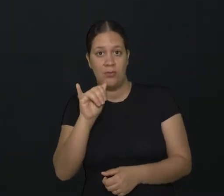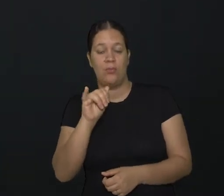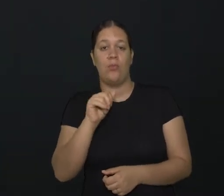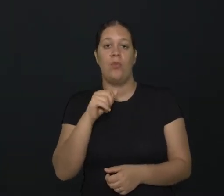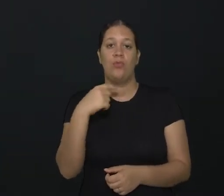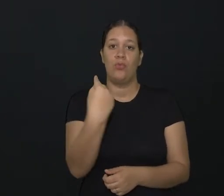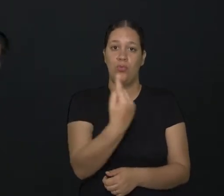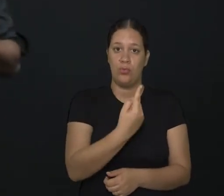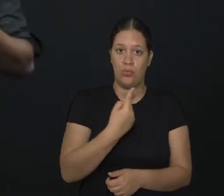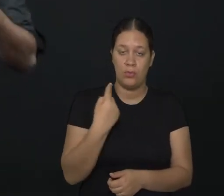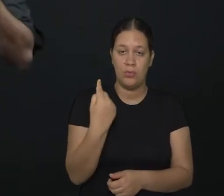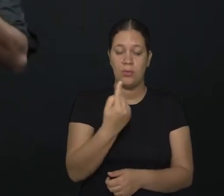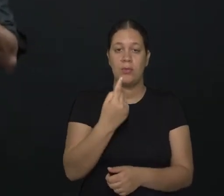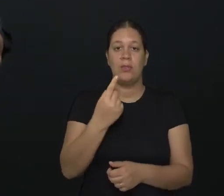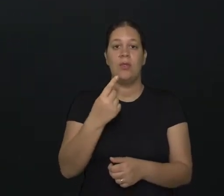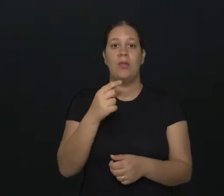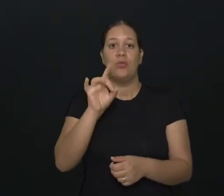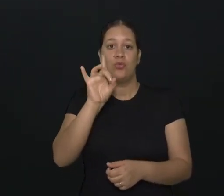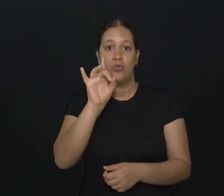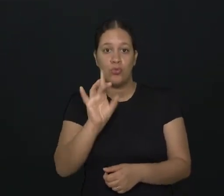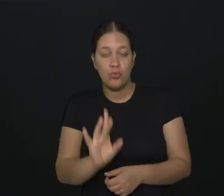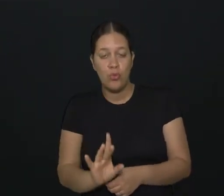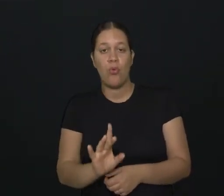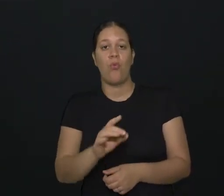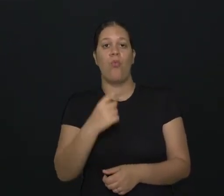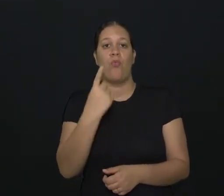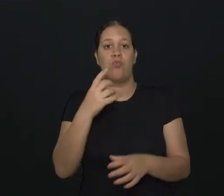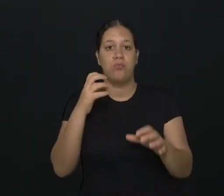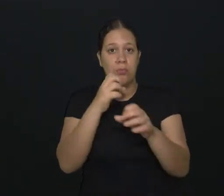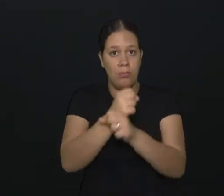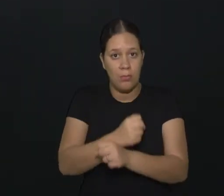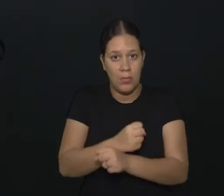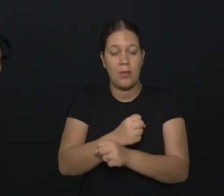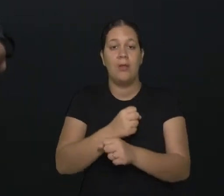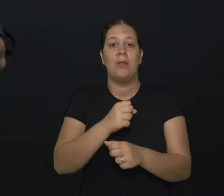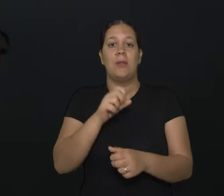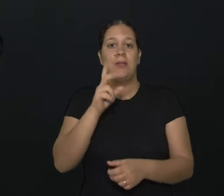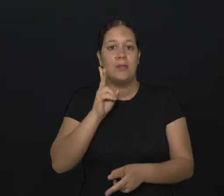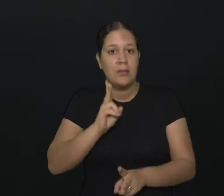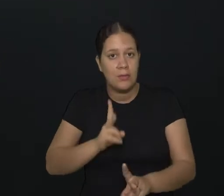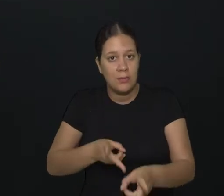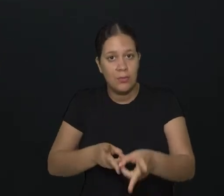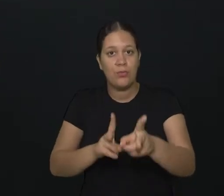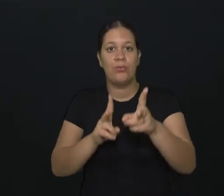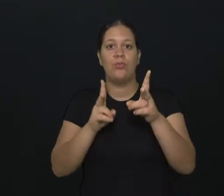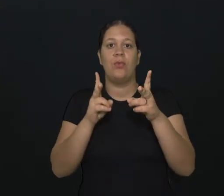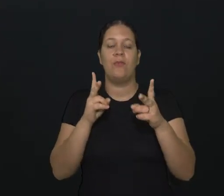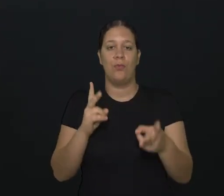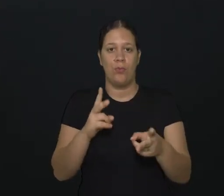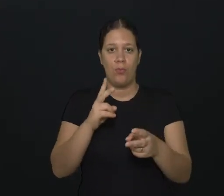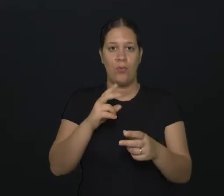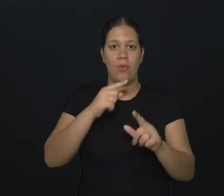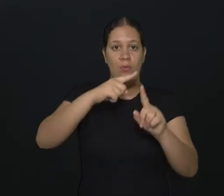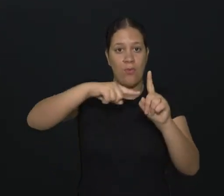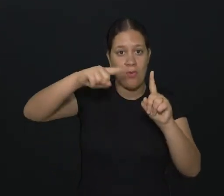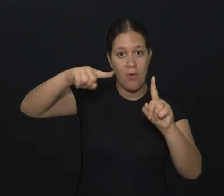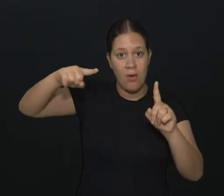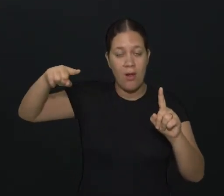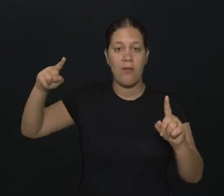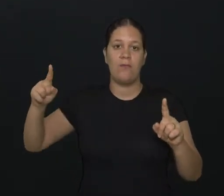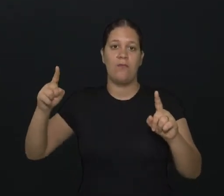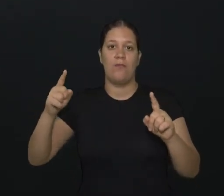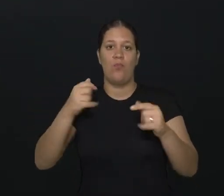5. Quando a gente trabalha com uma equação apenas, uma equação de primeiro grau, ela sempre me dará como gráfico